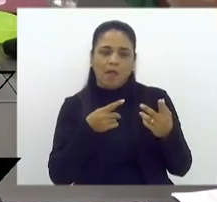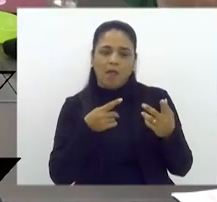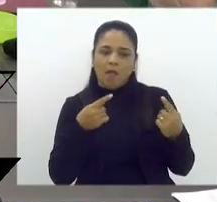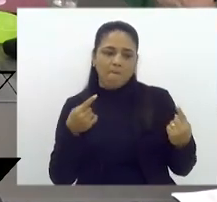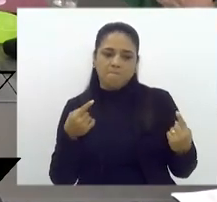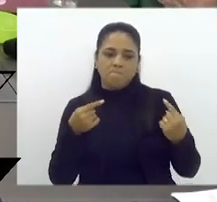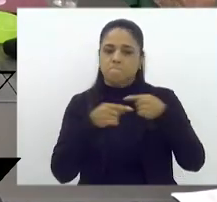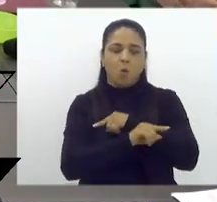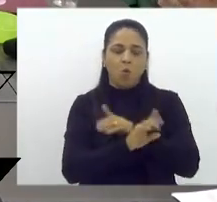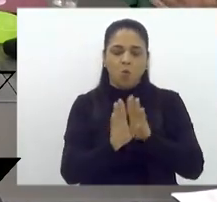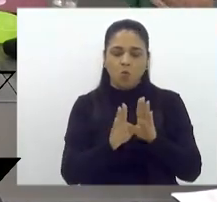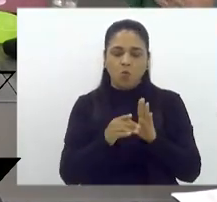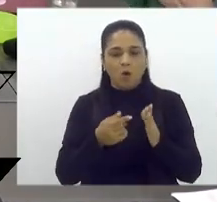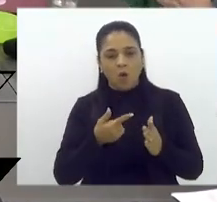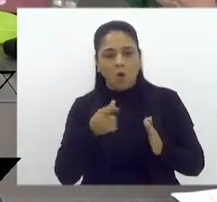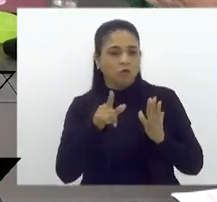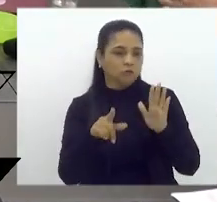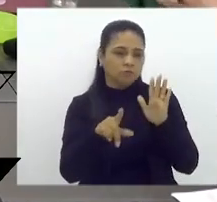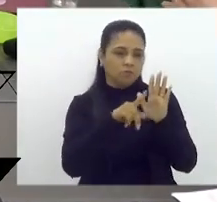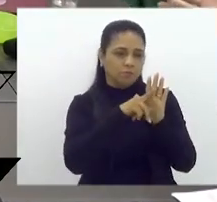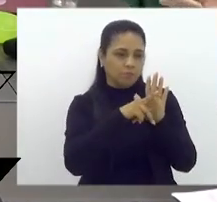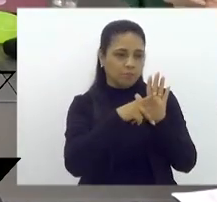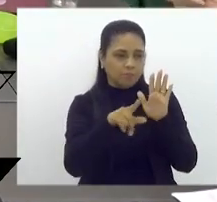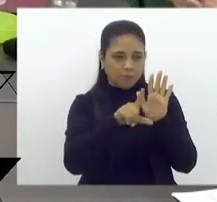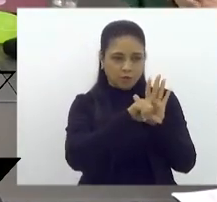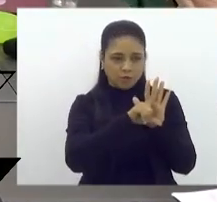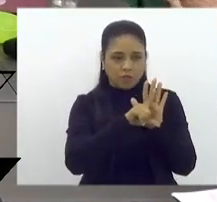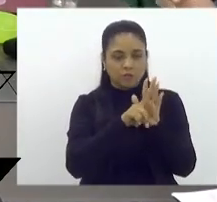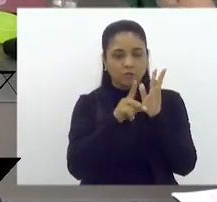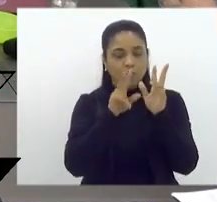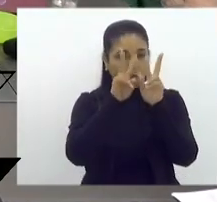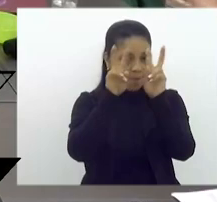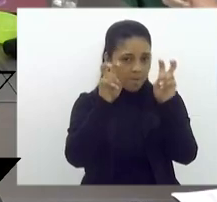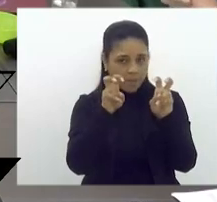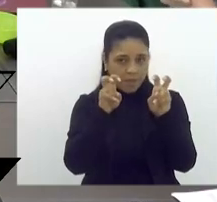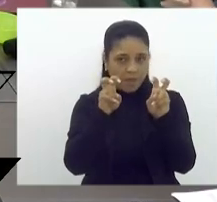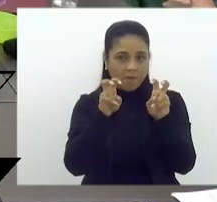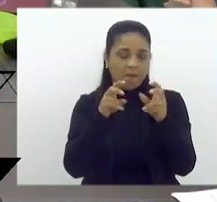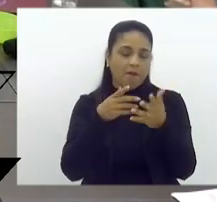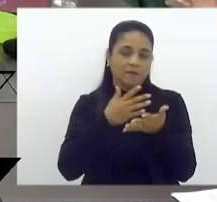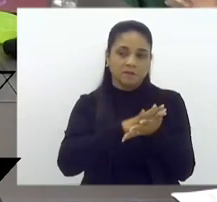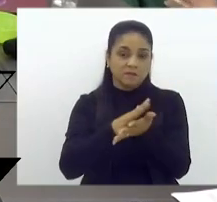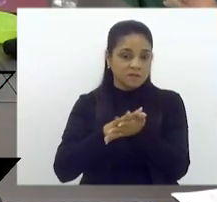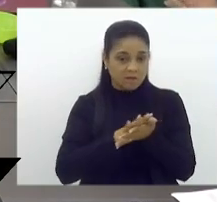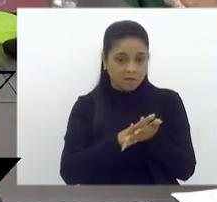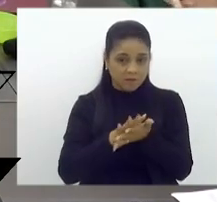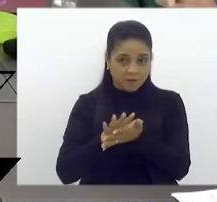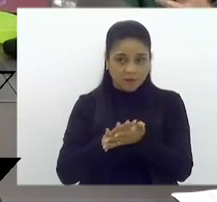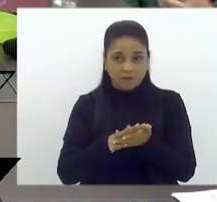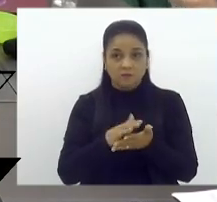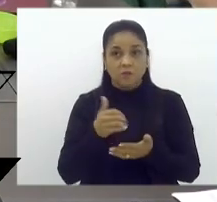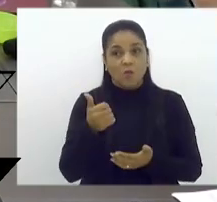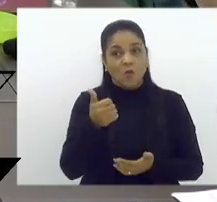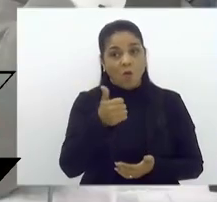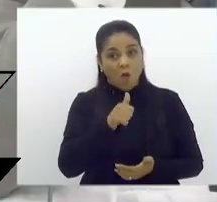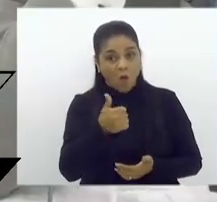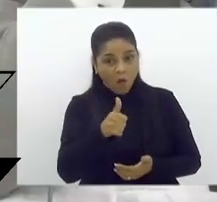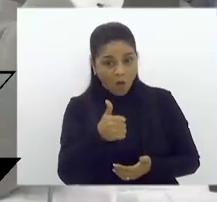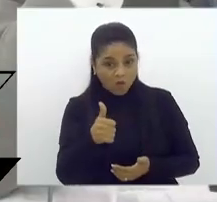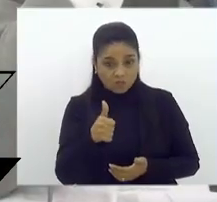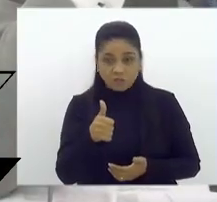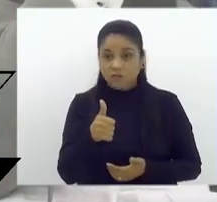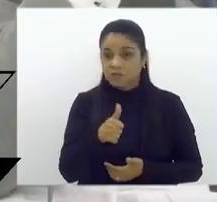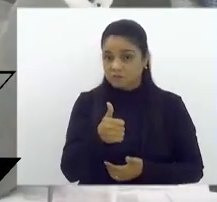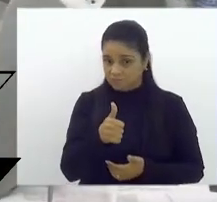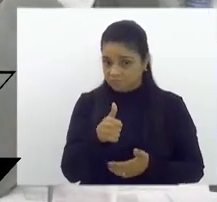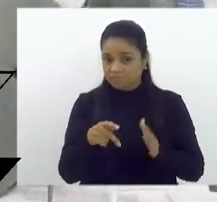outros projetos que tramitam da casa relacionados ao samba, que, se eu não me engano, não são nem dois, são 11. Existem outros deputados também